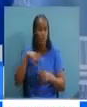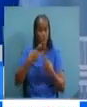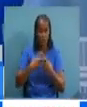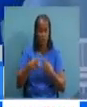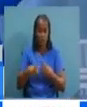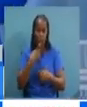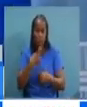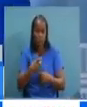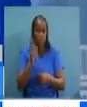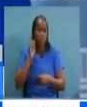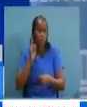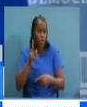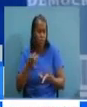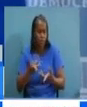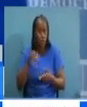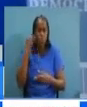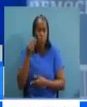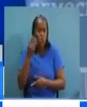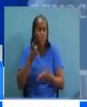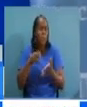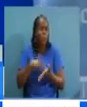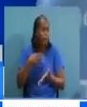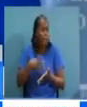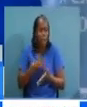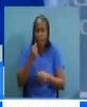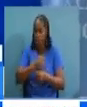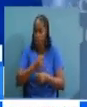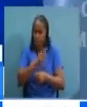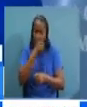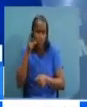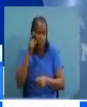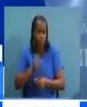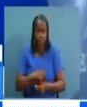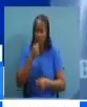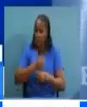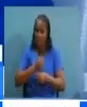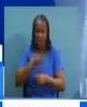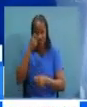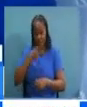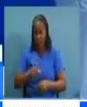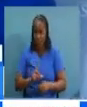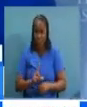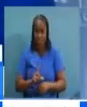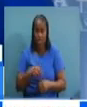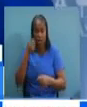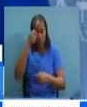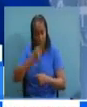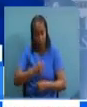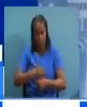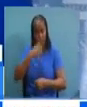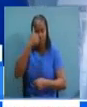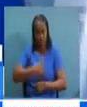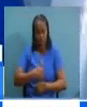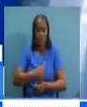essencial, é que os jovens estão à espera do emprego que lhes foi prometido. E não é emprego precário, é emprego digno. E o que o Primeiro-Ministro